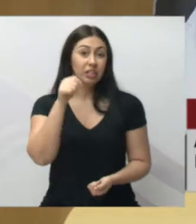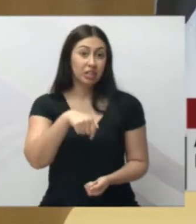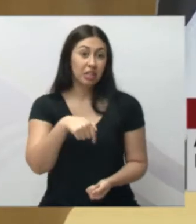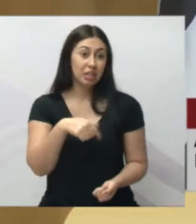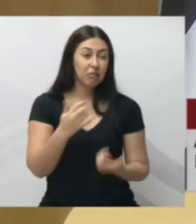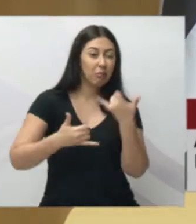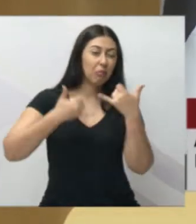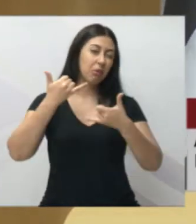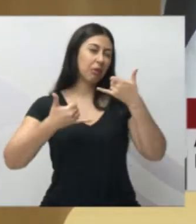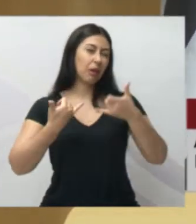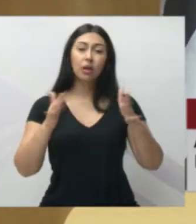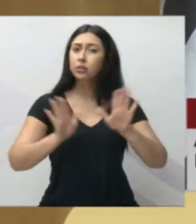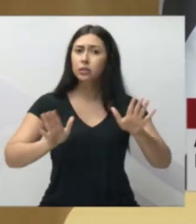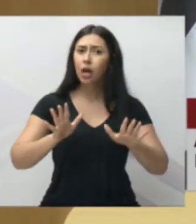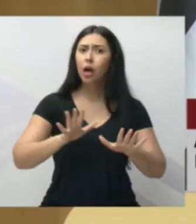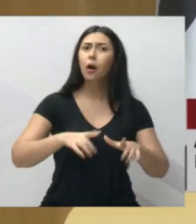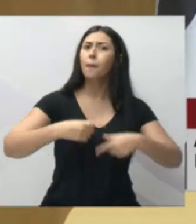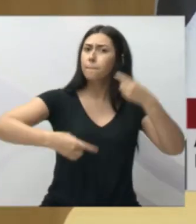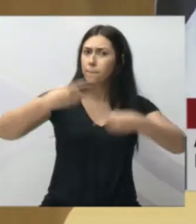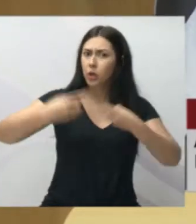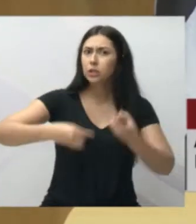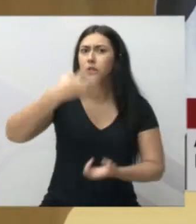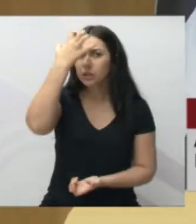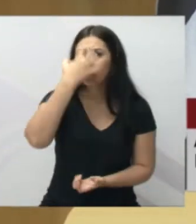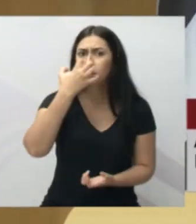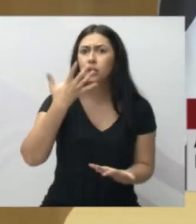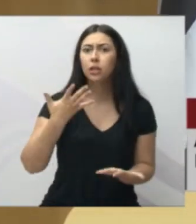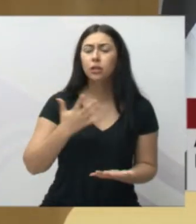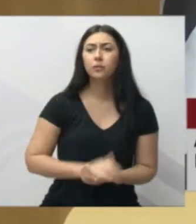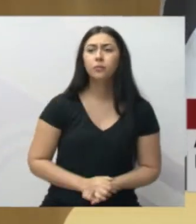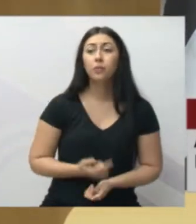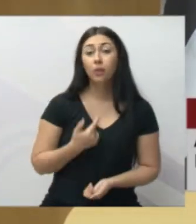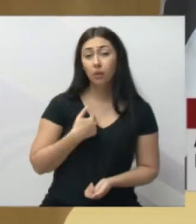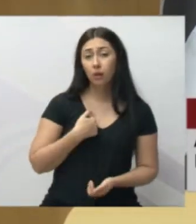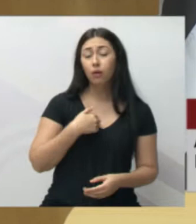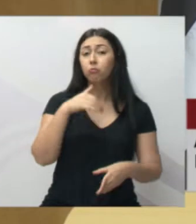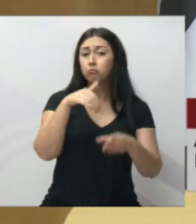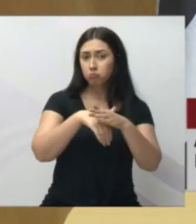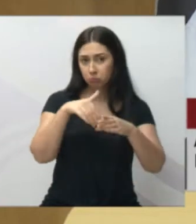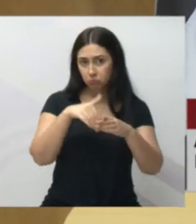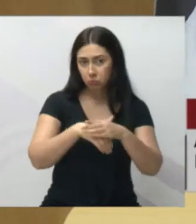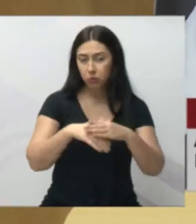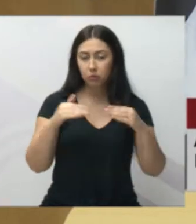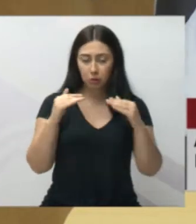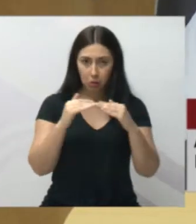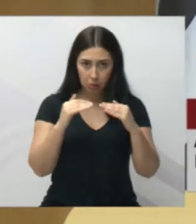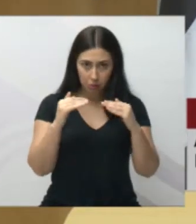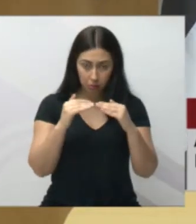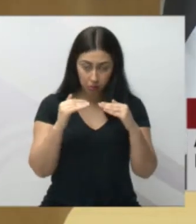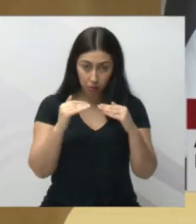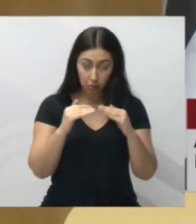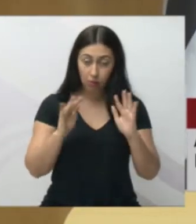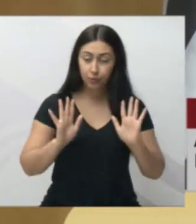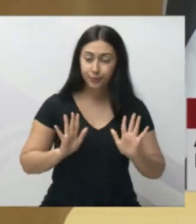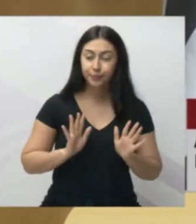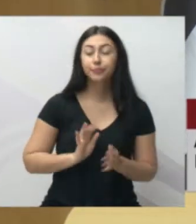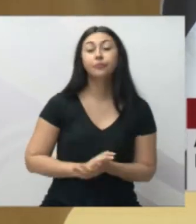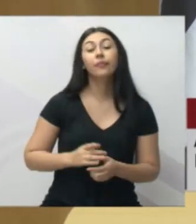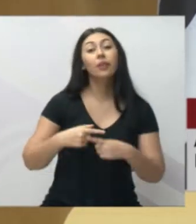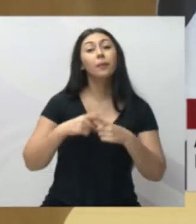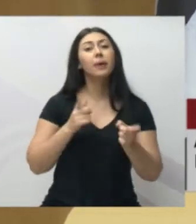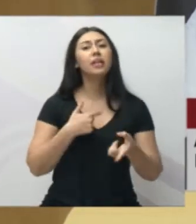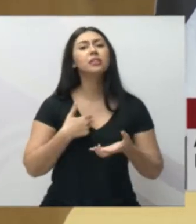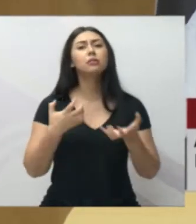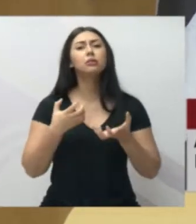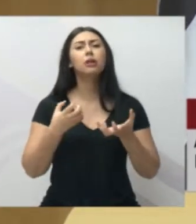política é coisa séria. Então, lógico, eu sou favorável a esse atendimento do Tribunal de Contas, mas aqui